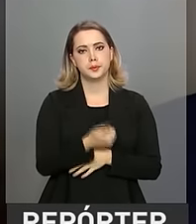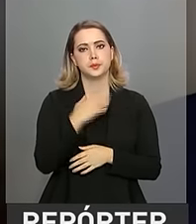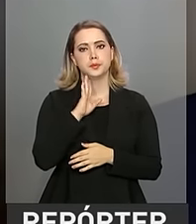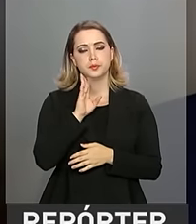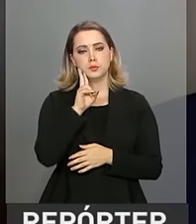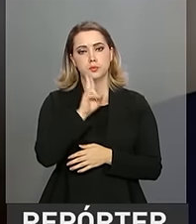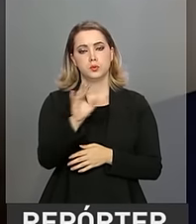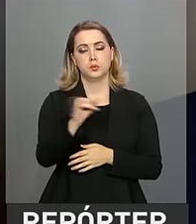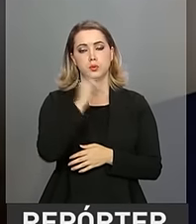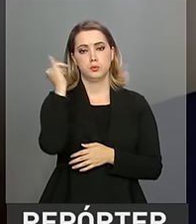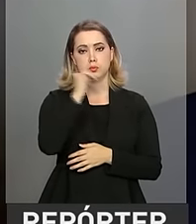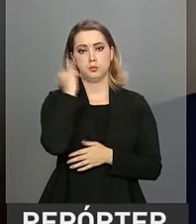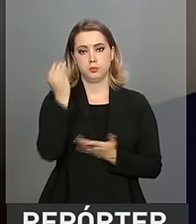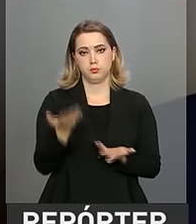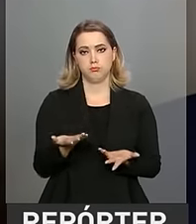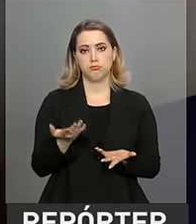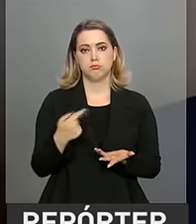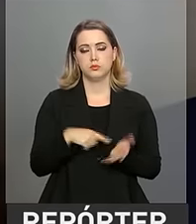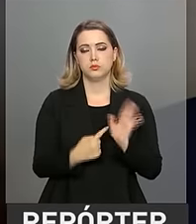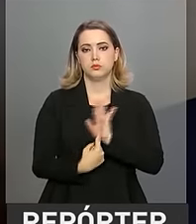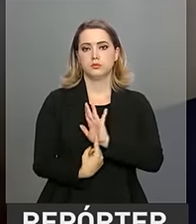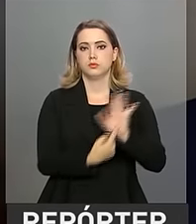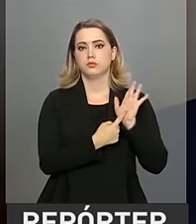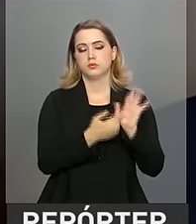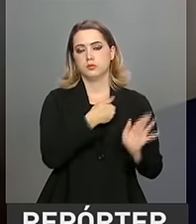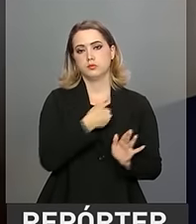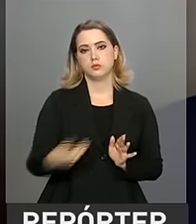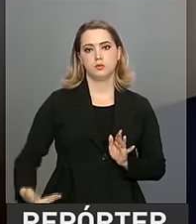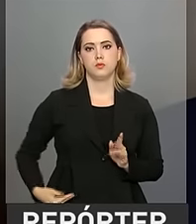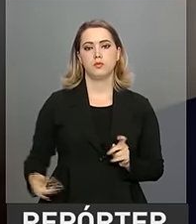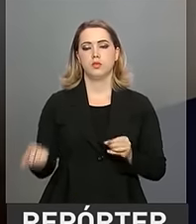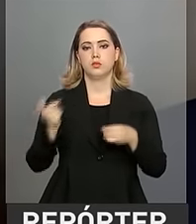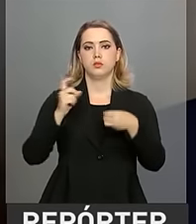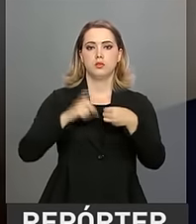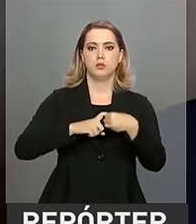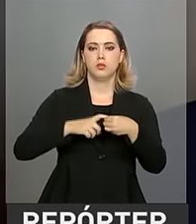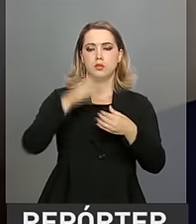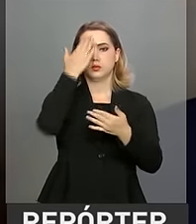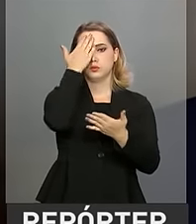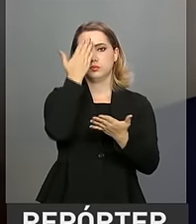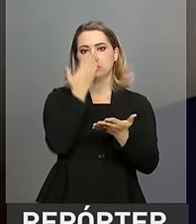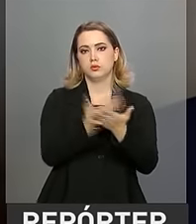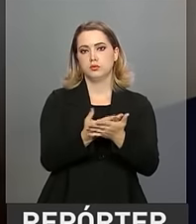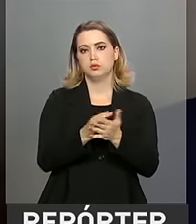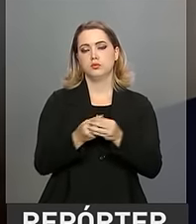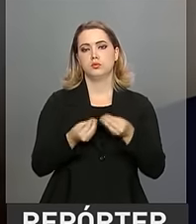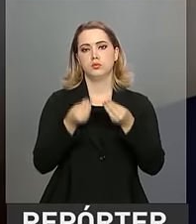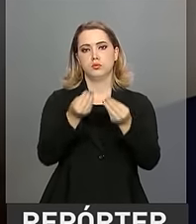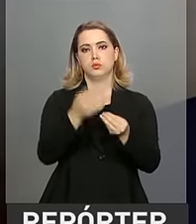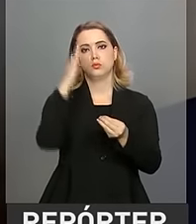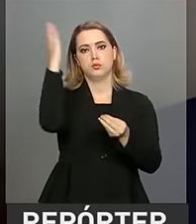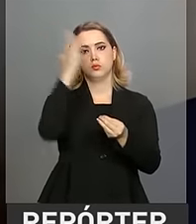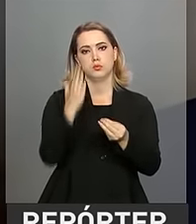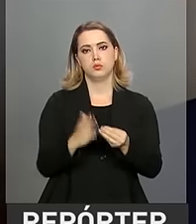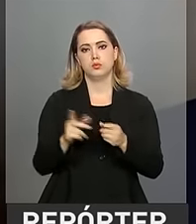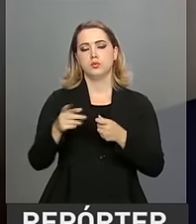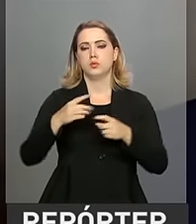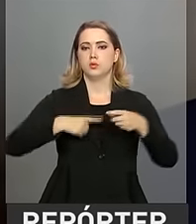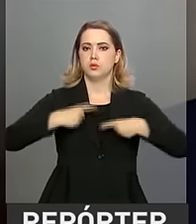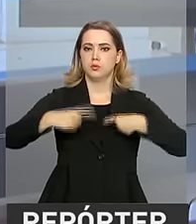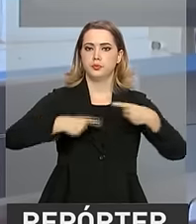muito importante demonstrando que o Governo está restabelecendo a confiança e a credibilidade na política